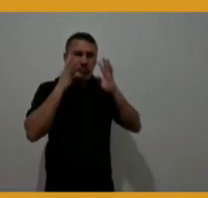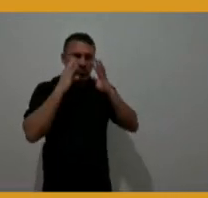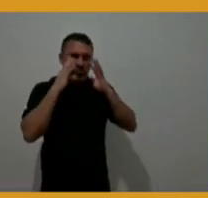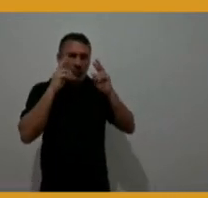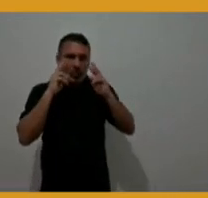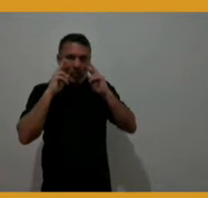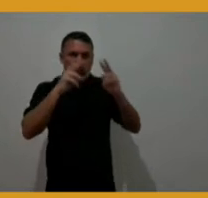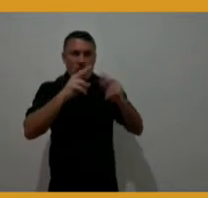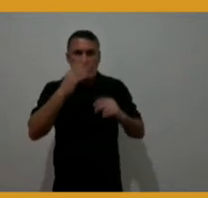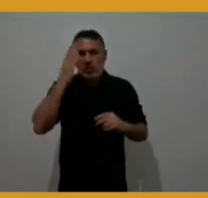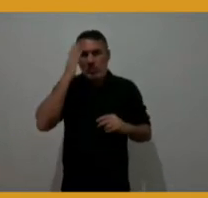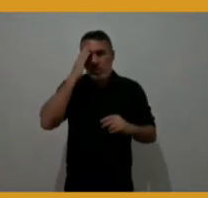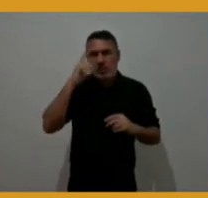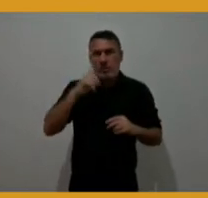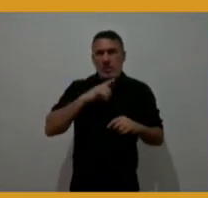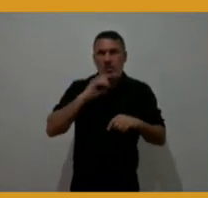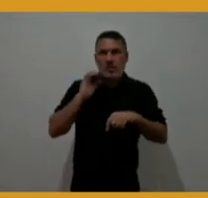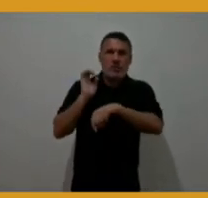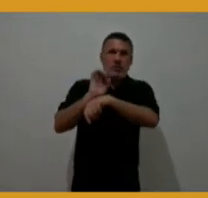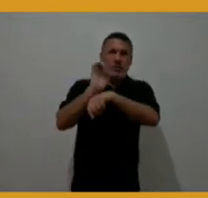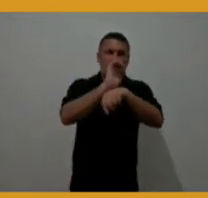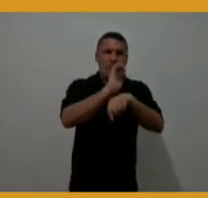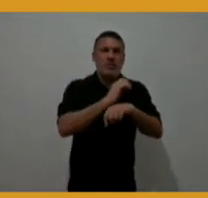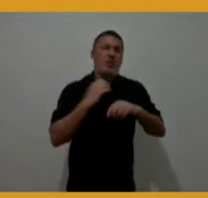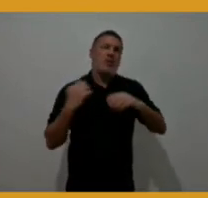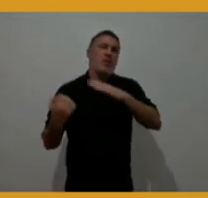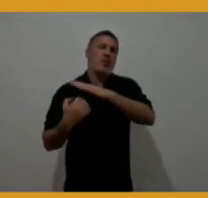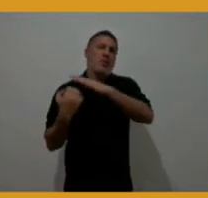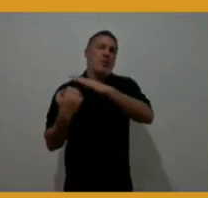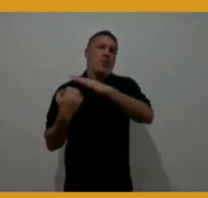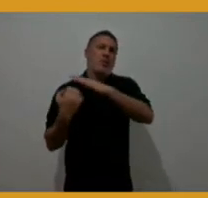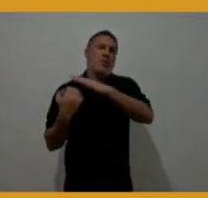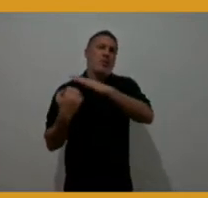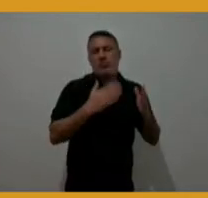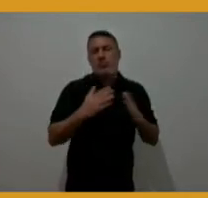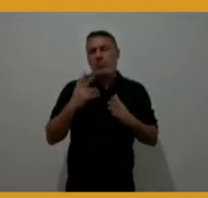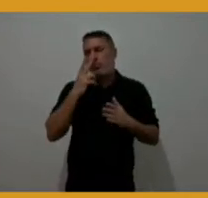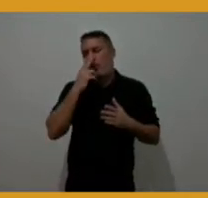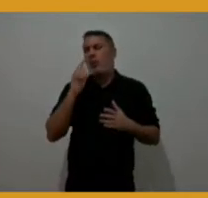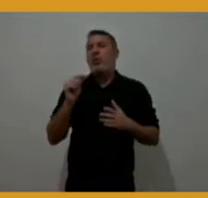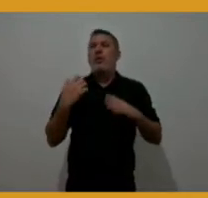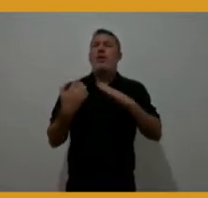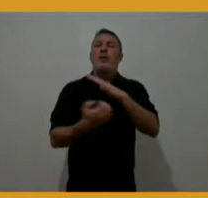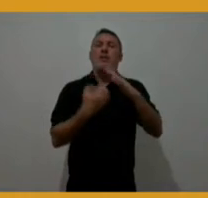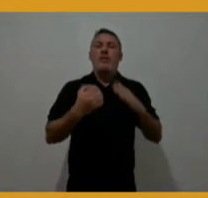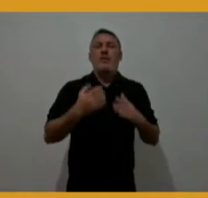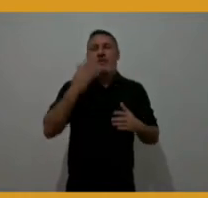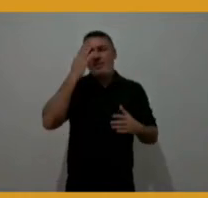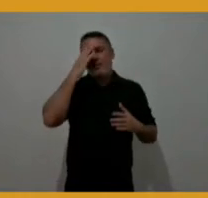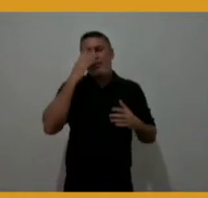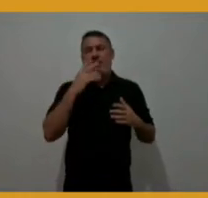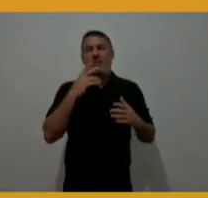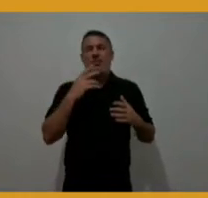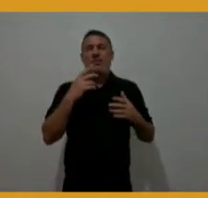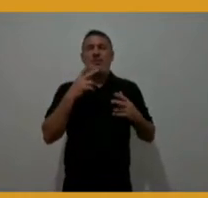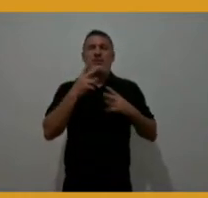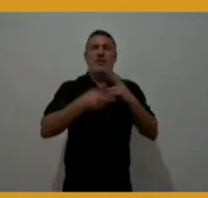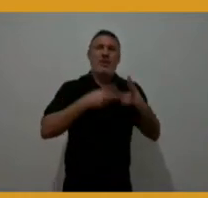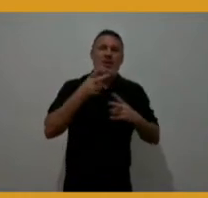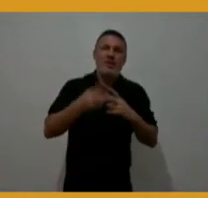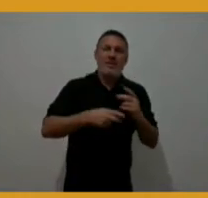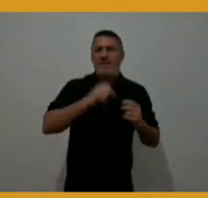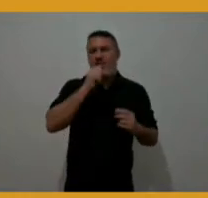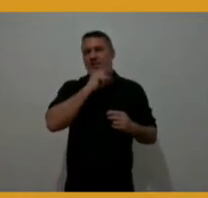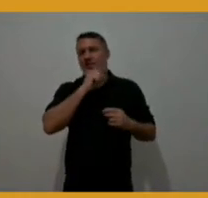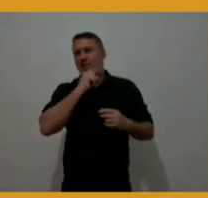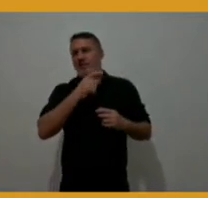já atendendo a outros estados, a empresa vai paulatinamente substituindo as envelhecidas ferrovias com seus inesquecíveis